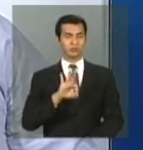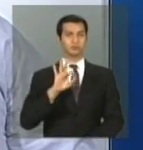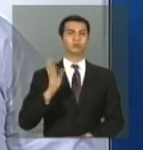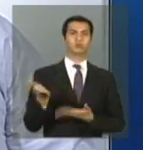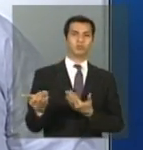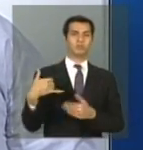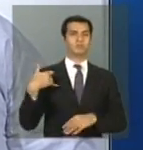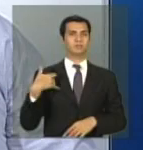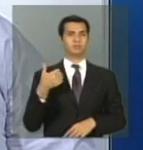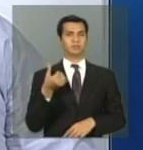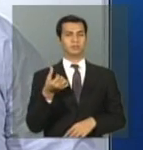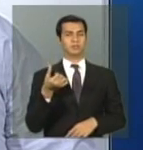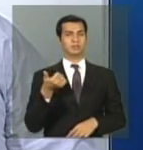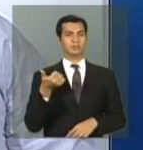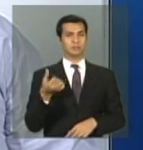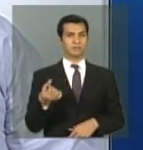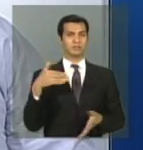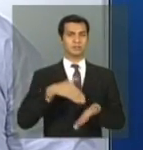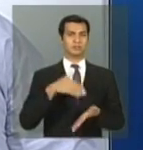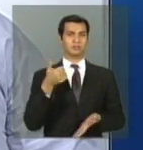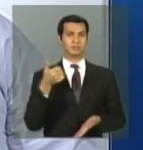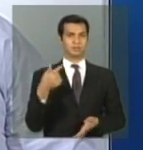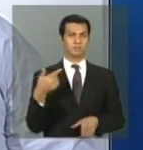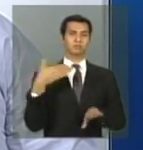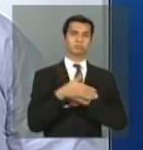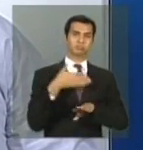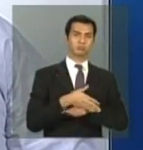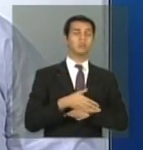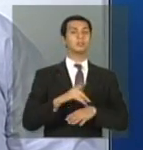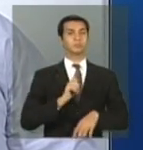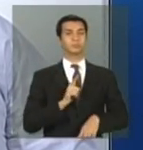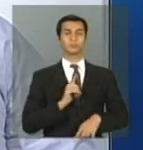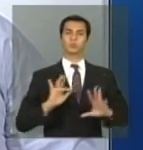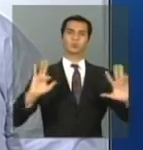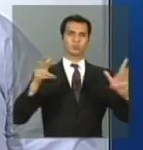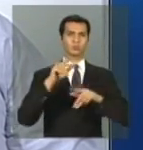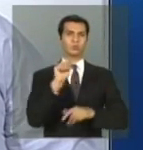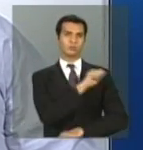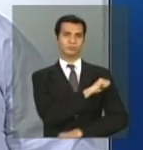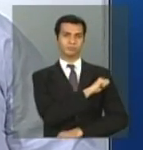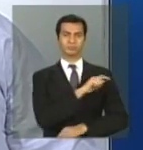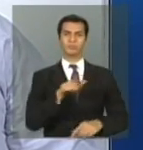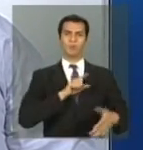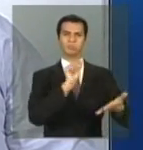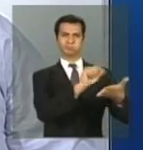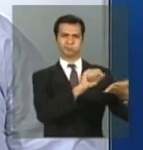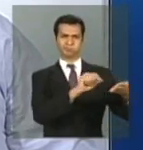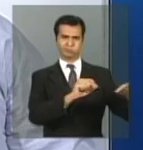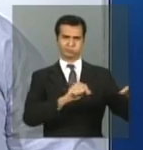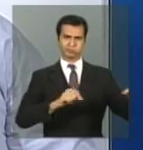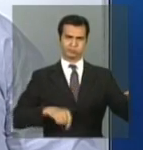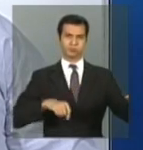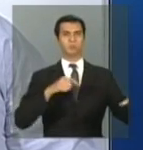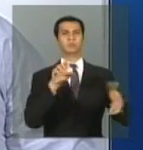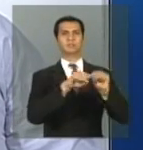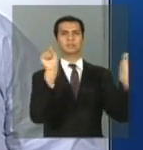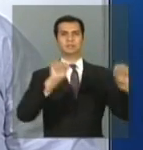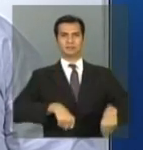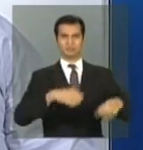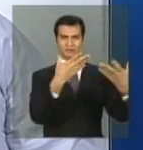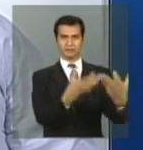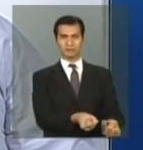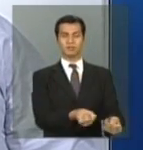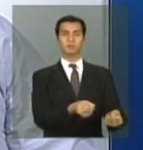dados e registram bimestralmente no sistema Presença, que é o sistema do Ministério da Educação. Então, esse acompanhamento é feito por essa